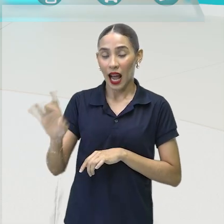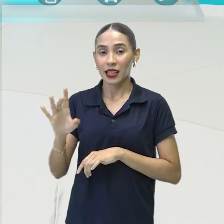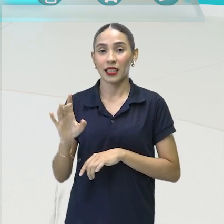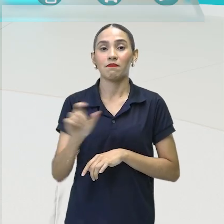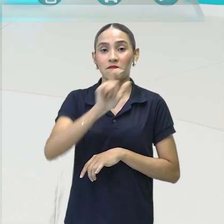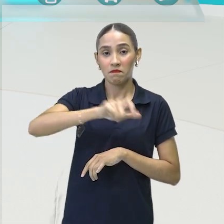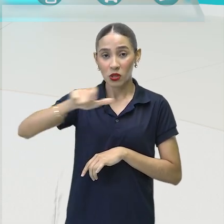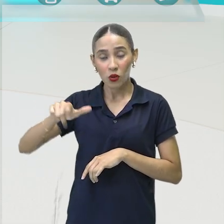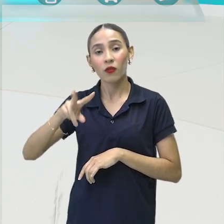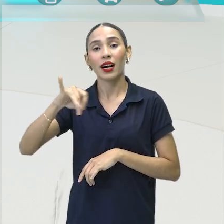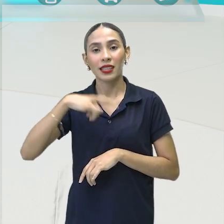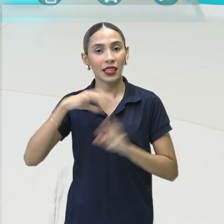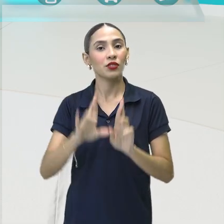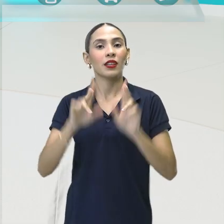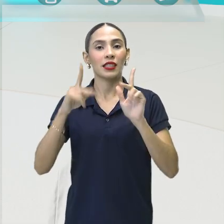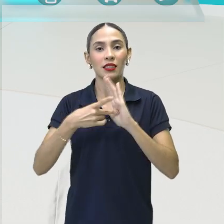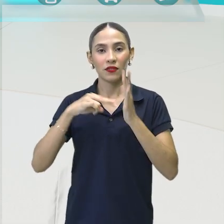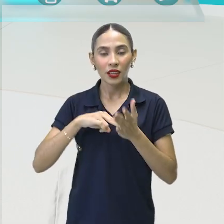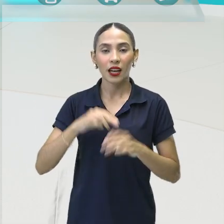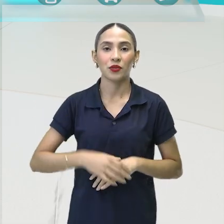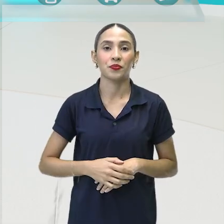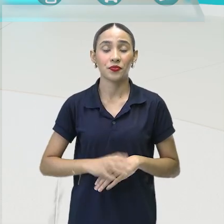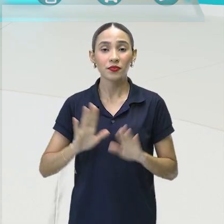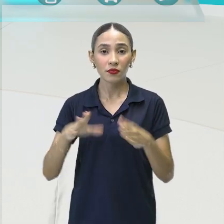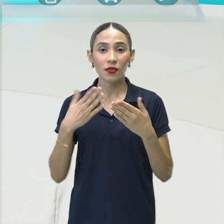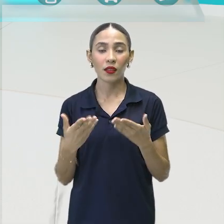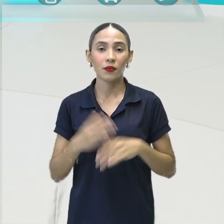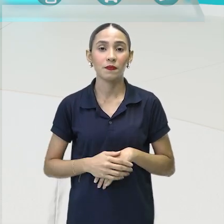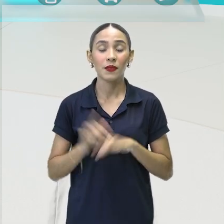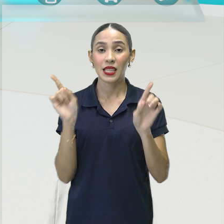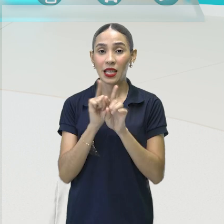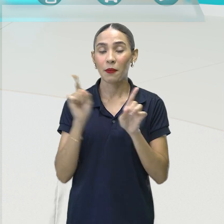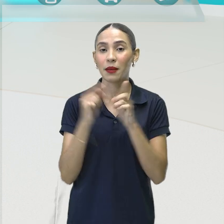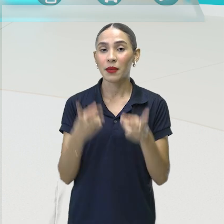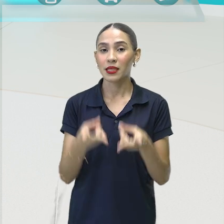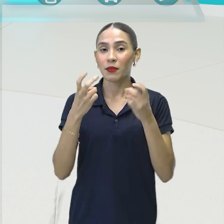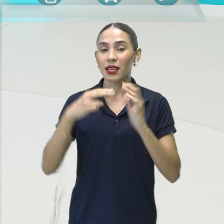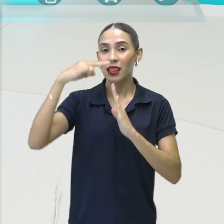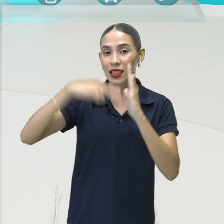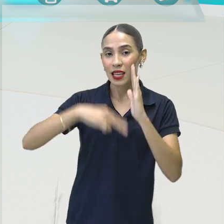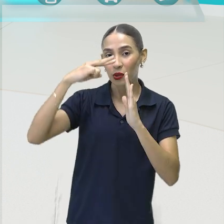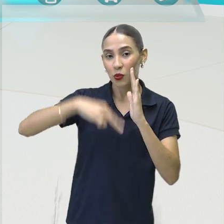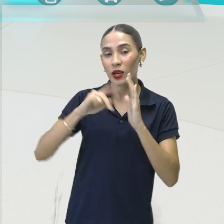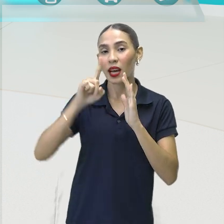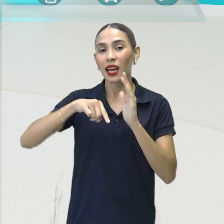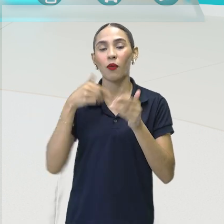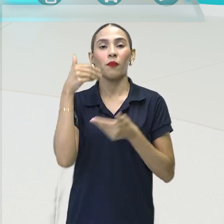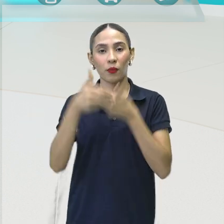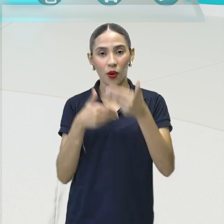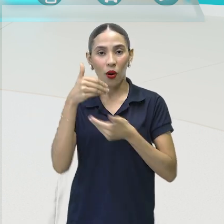um aquilo vai ter um significado diferente. Então, vamos perceber que leitura é